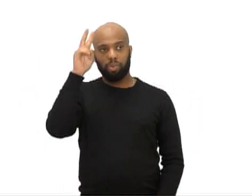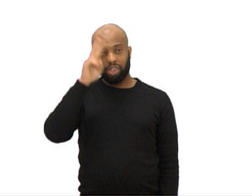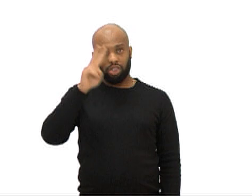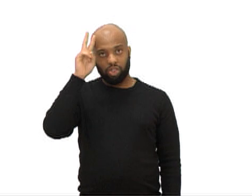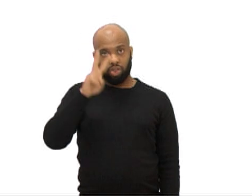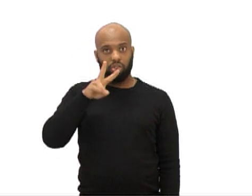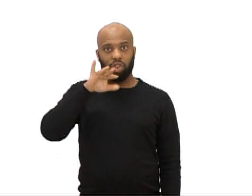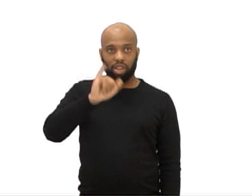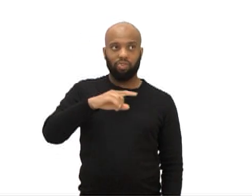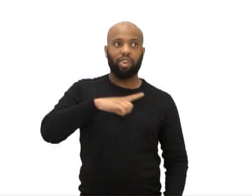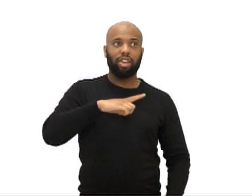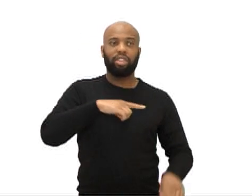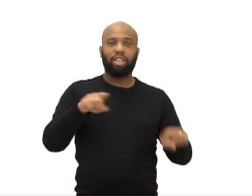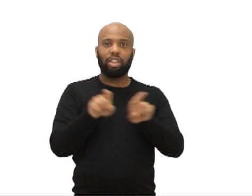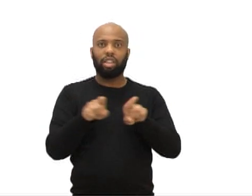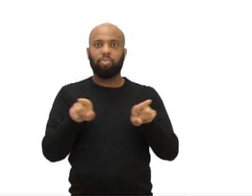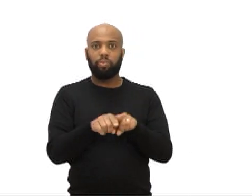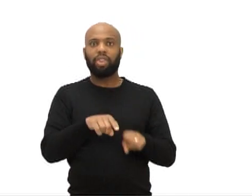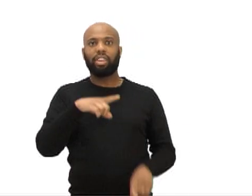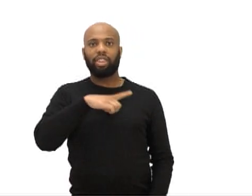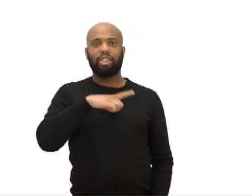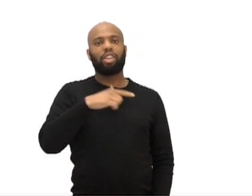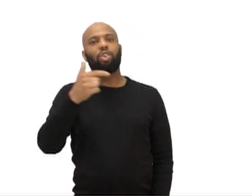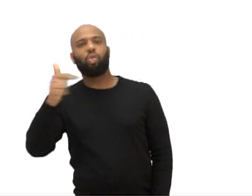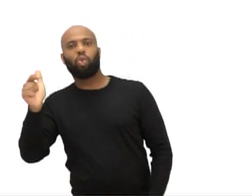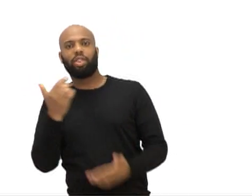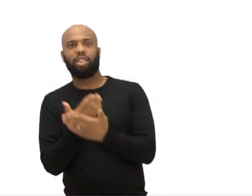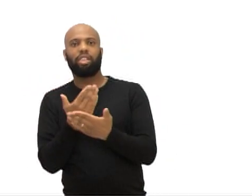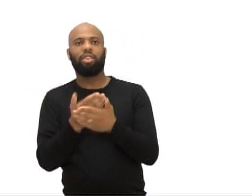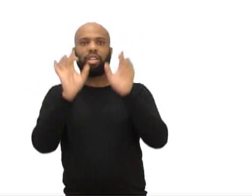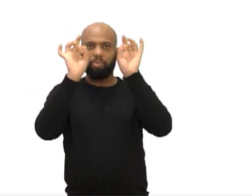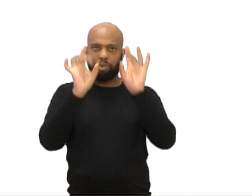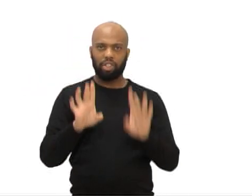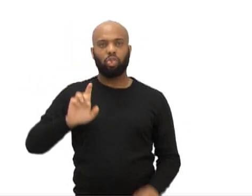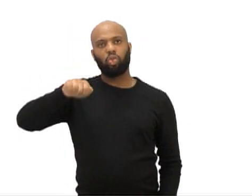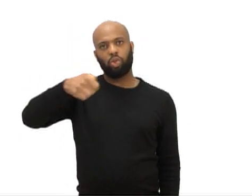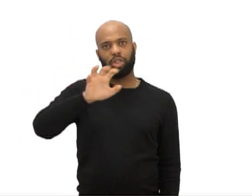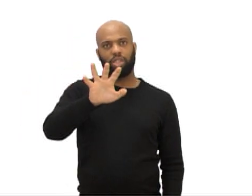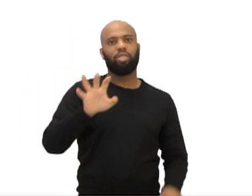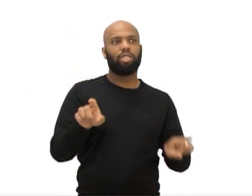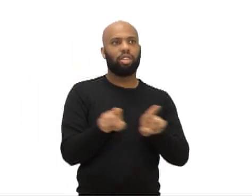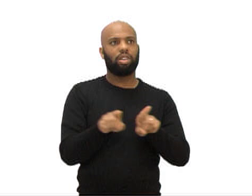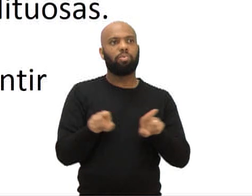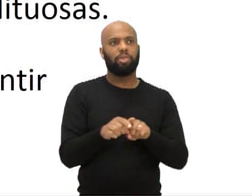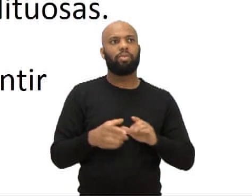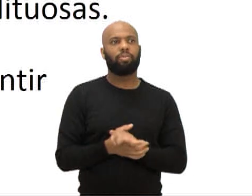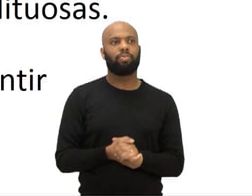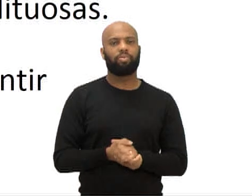vai render muita coisa. Também a gente vai ter uma aula especial sobre isso.